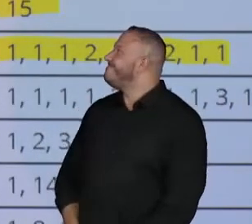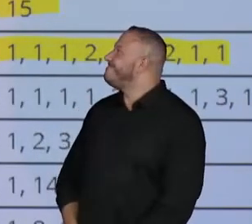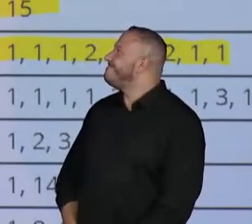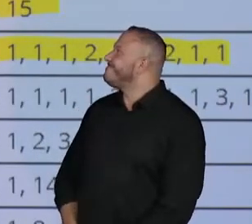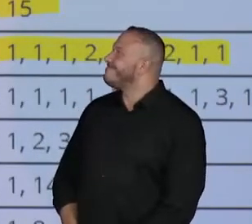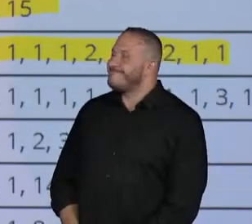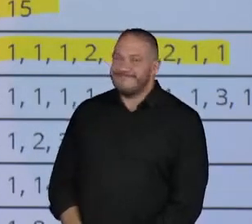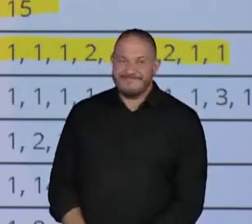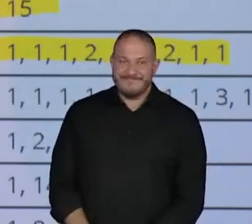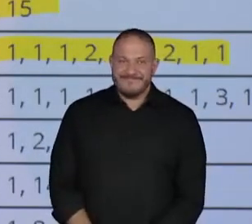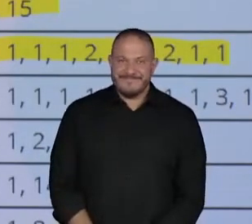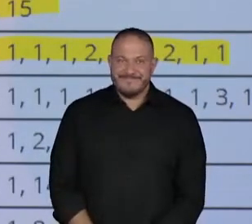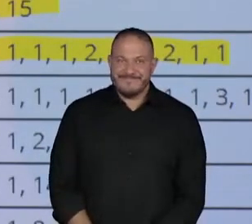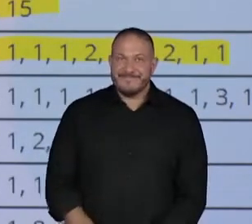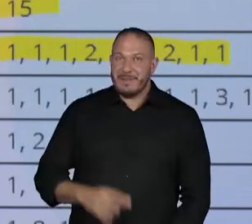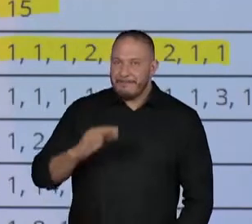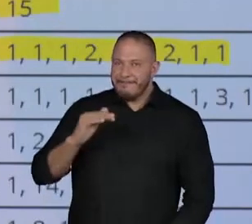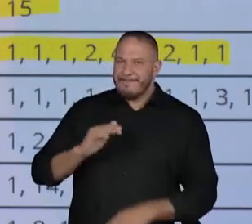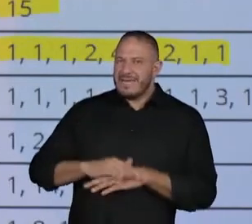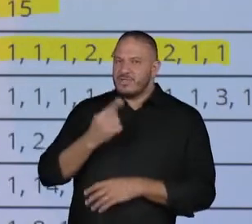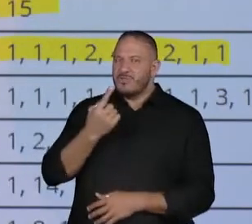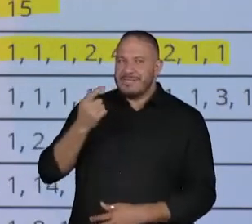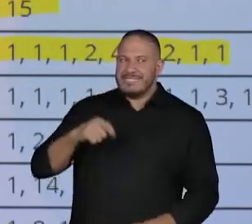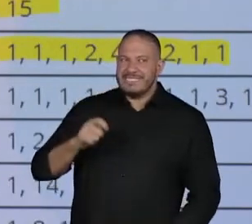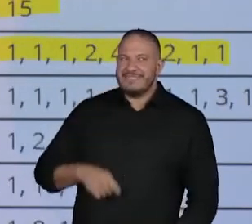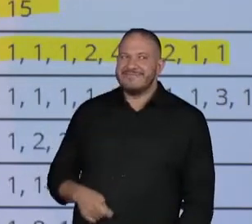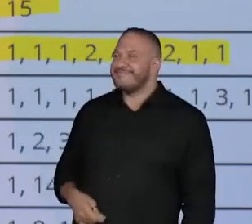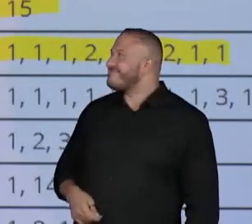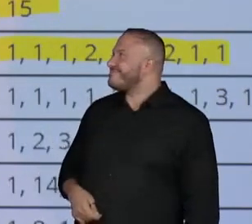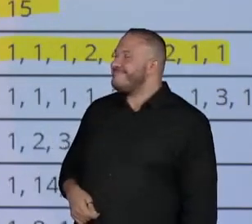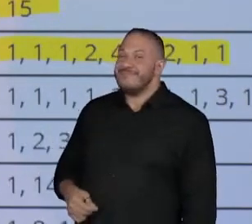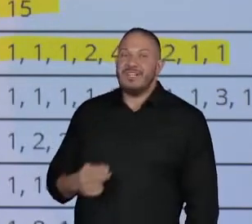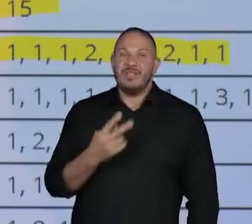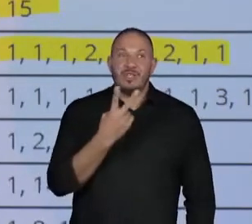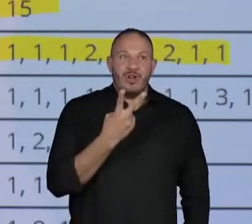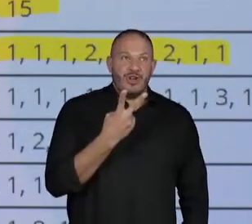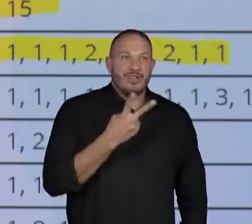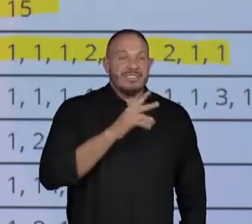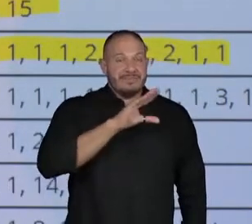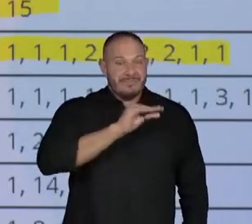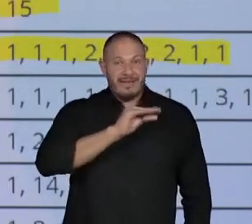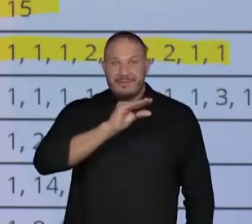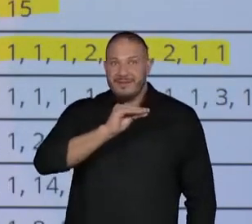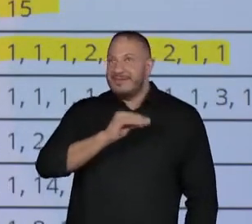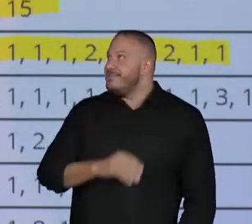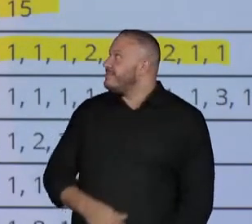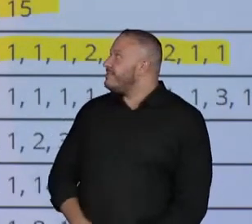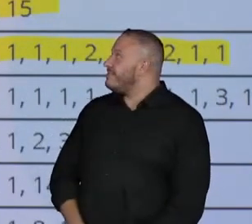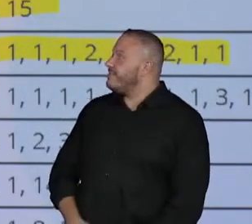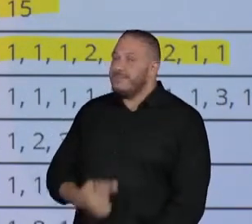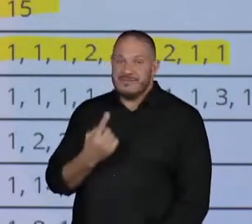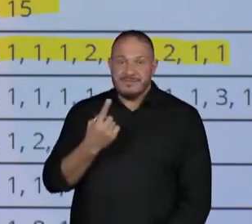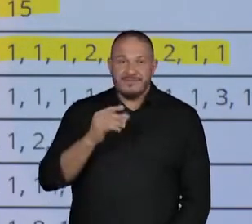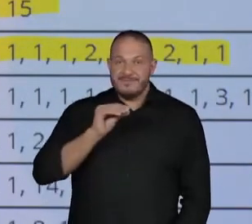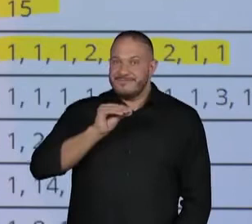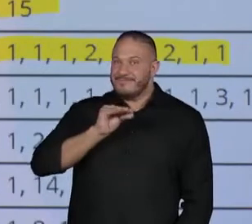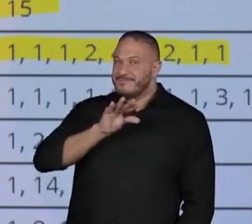Muito bem. Mais uma linha dá. 2 desligados. 1, 2. 1